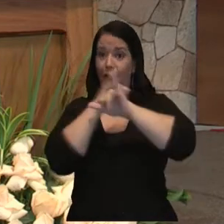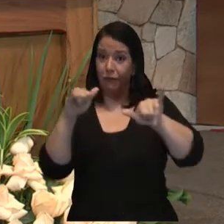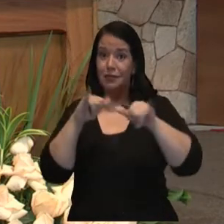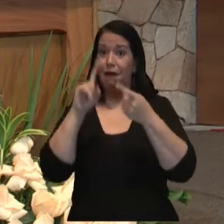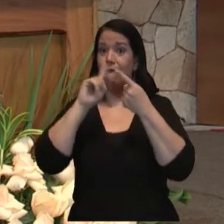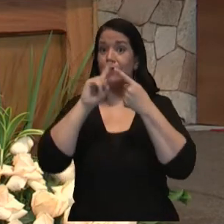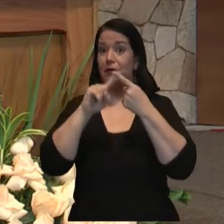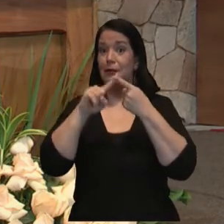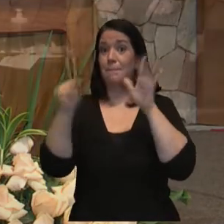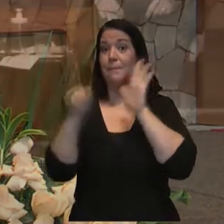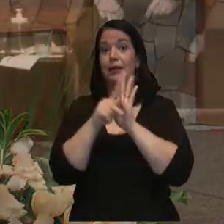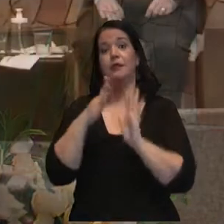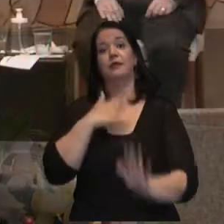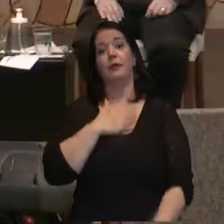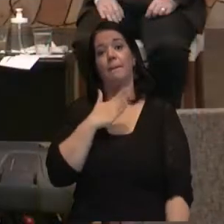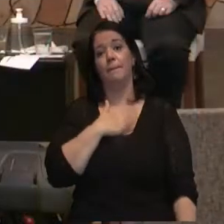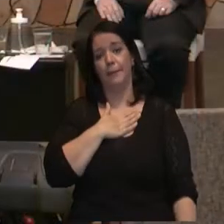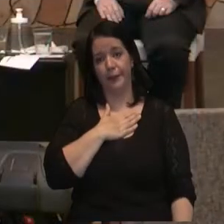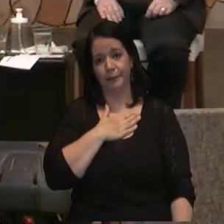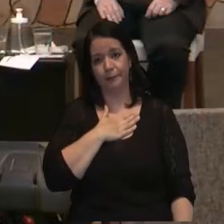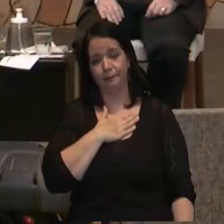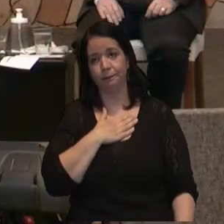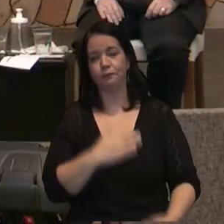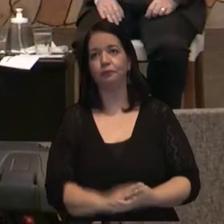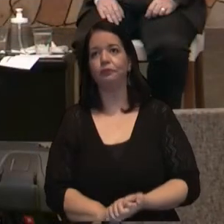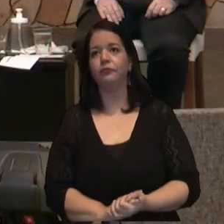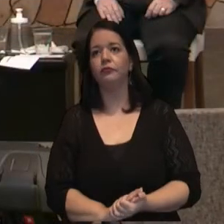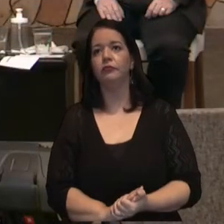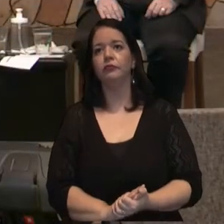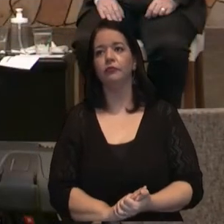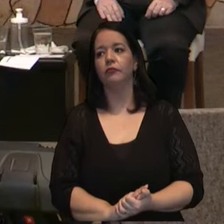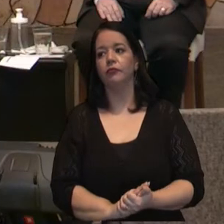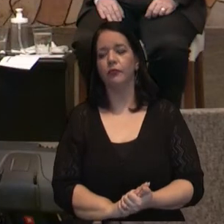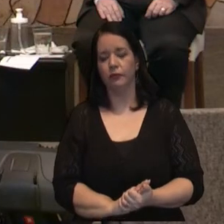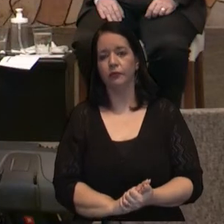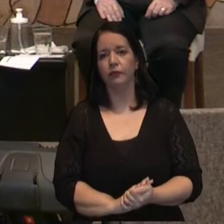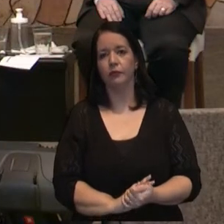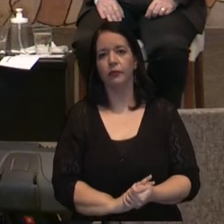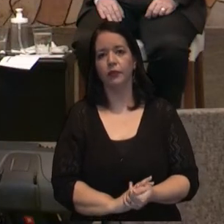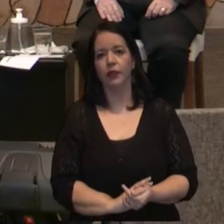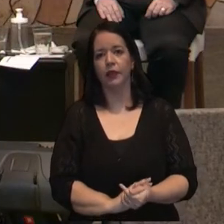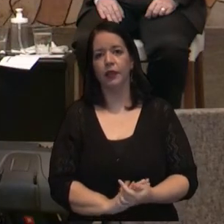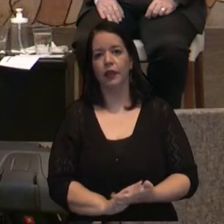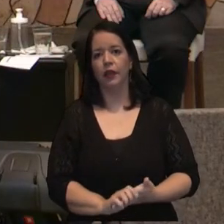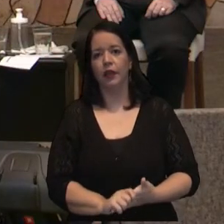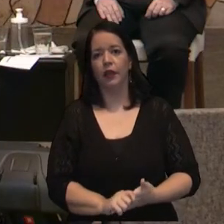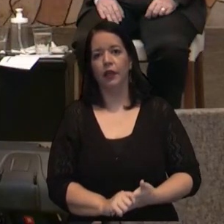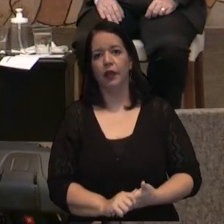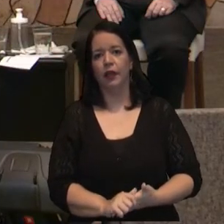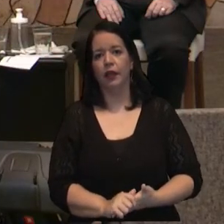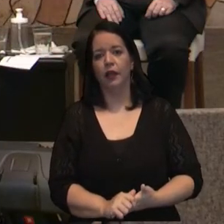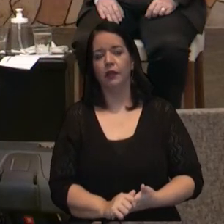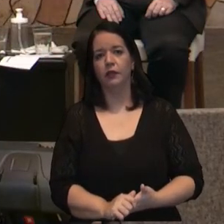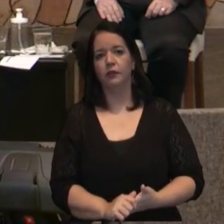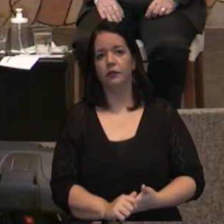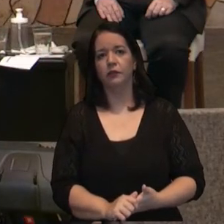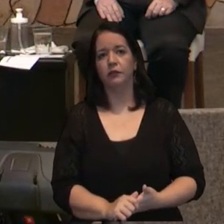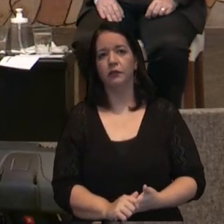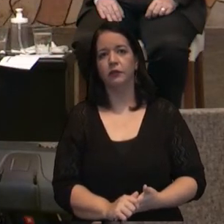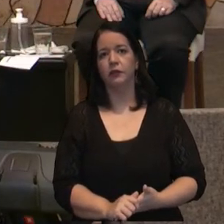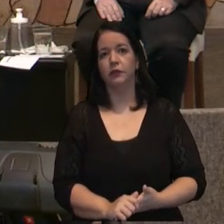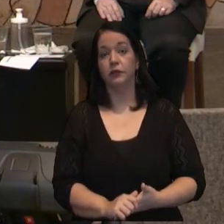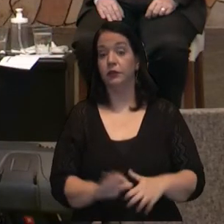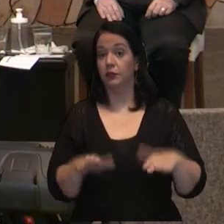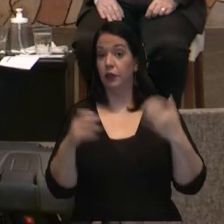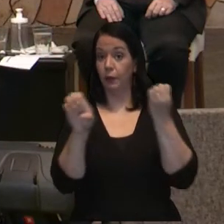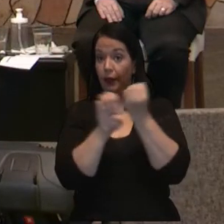bem, ele disse assim: não, não vai ferir não, verso 22, você vai